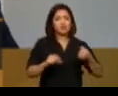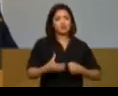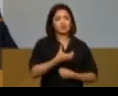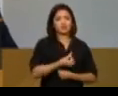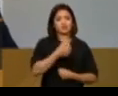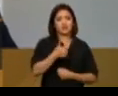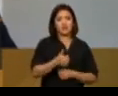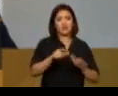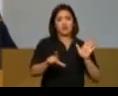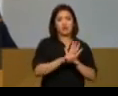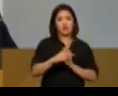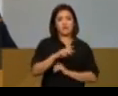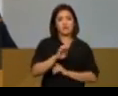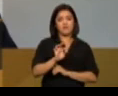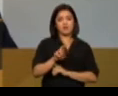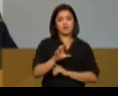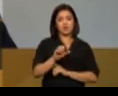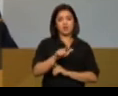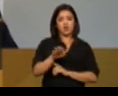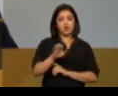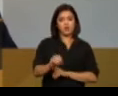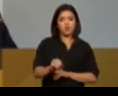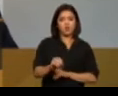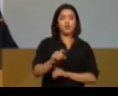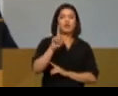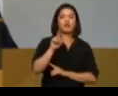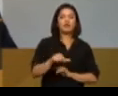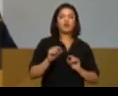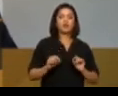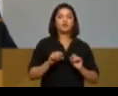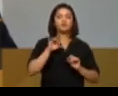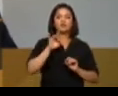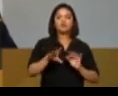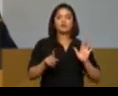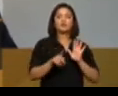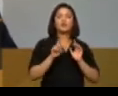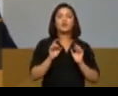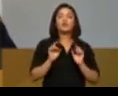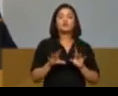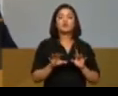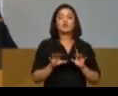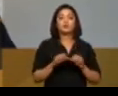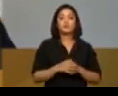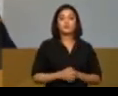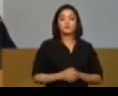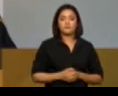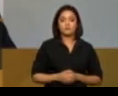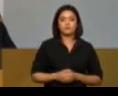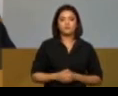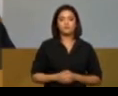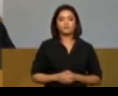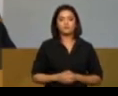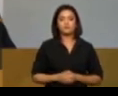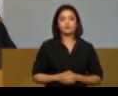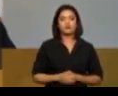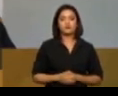61 da Lei do Petróleo, contemplando exclusivamente o seguinte, objeto social da Petrobras: